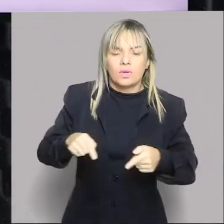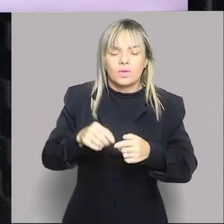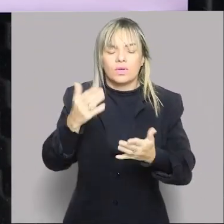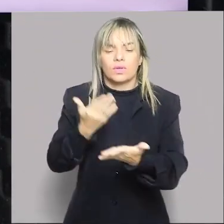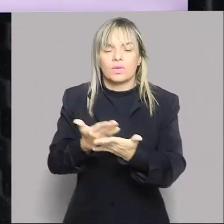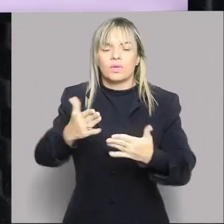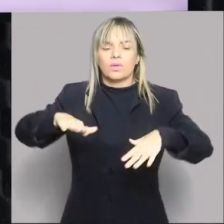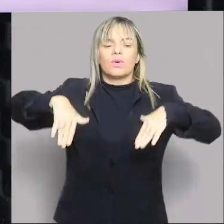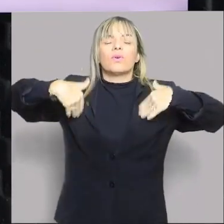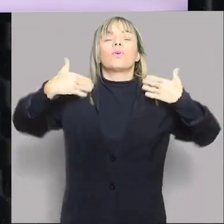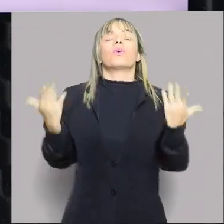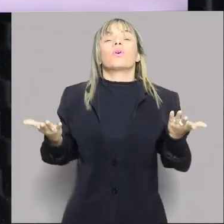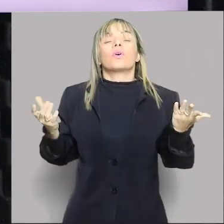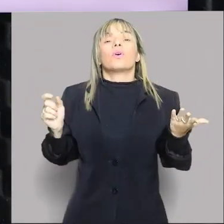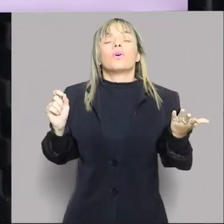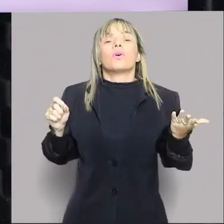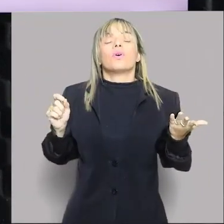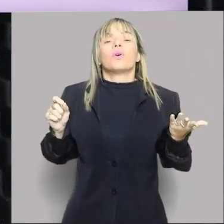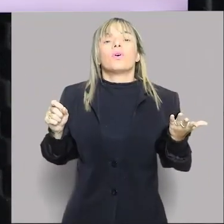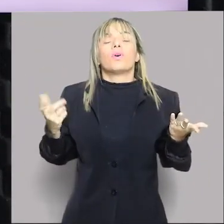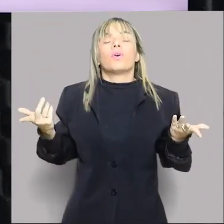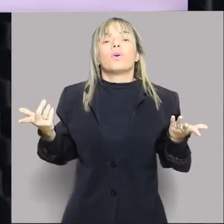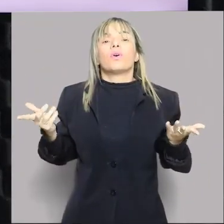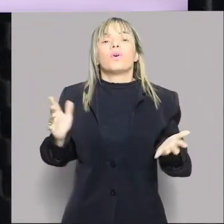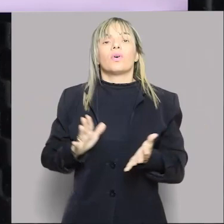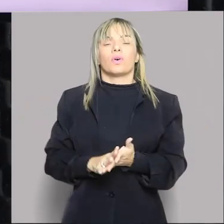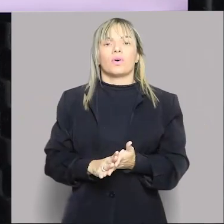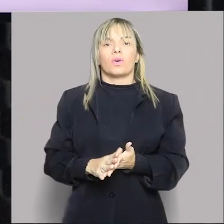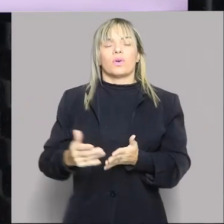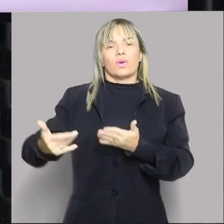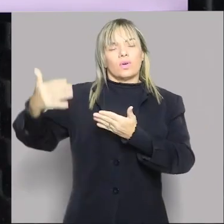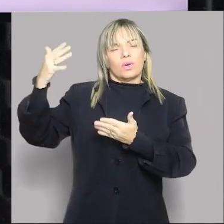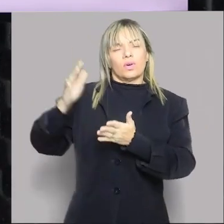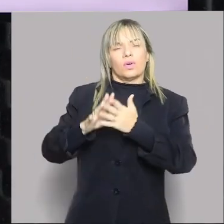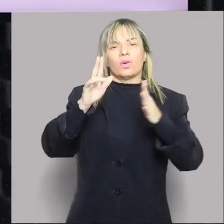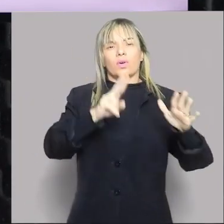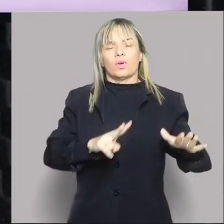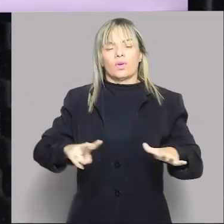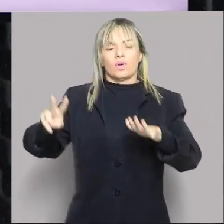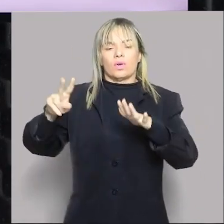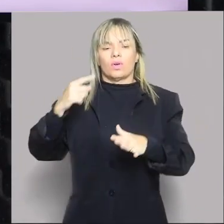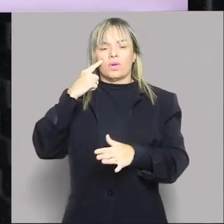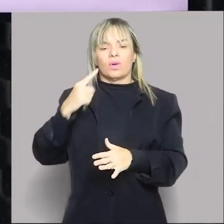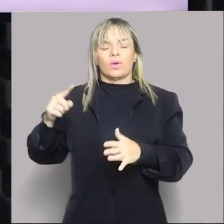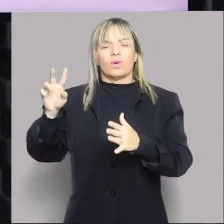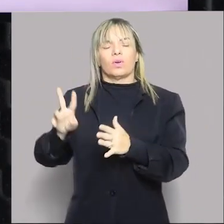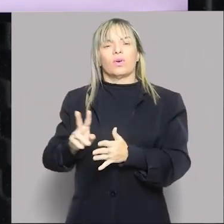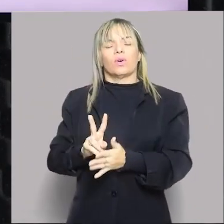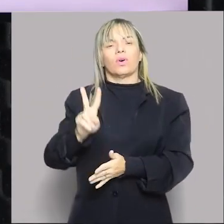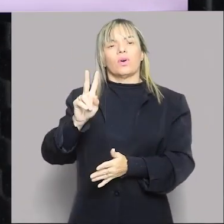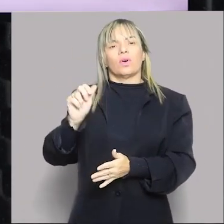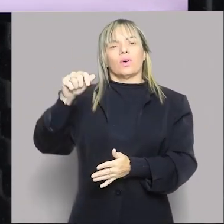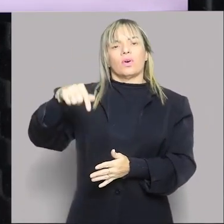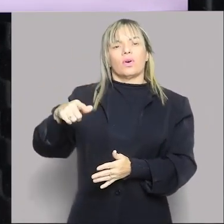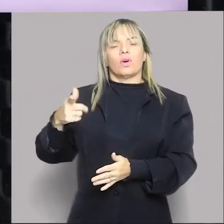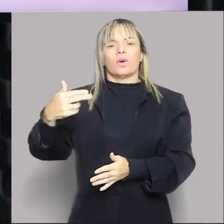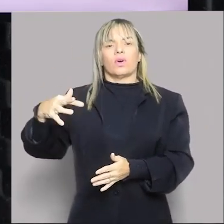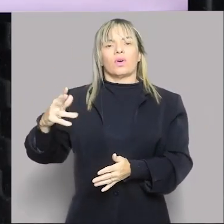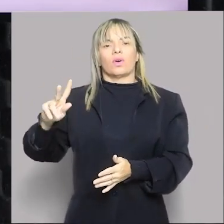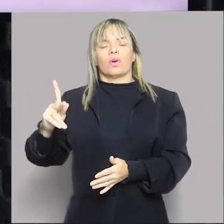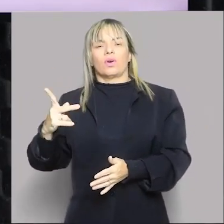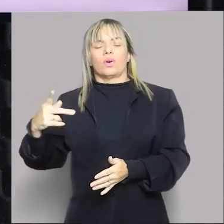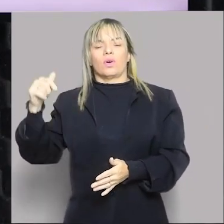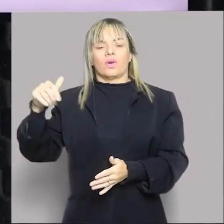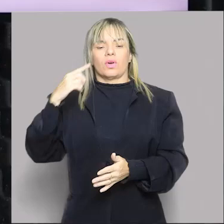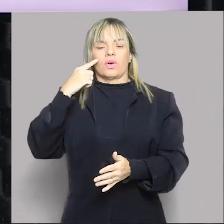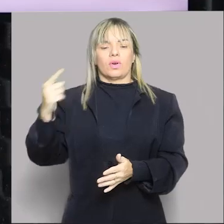por que eu estou estudando isso? Há 2 semanas atrás, a gente está tendo uma exposição do Van Gogh aqui, não é uma exposição com quadros, é uma exposição